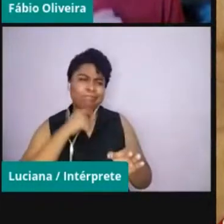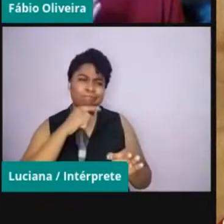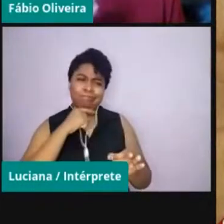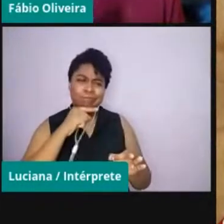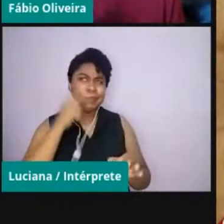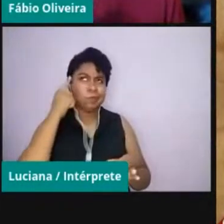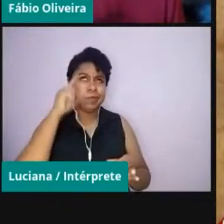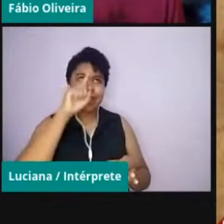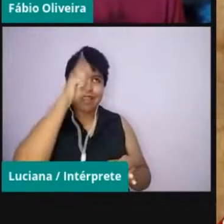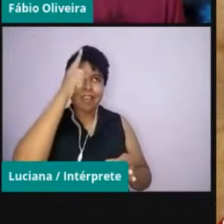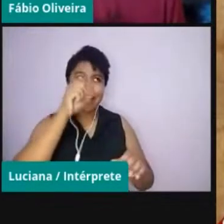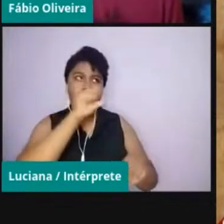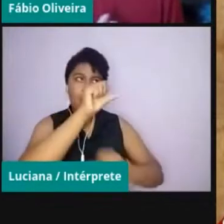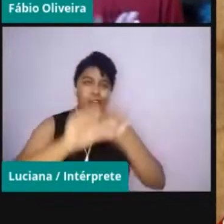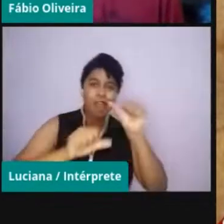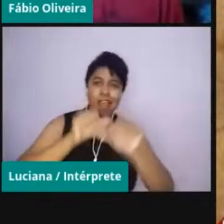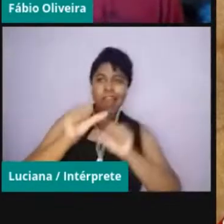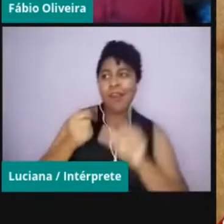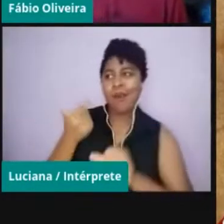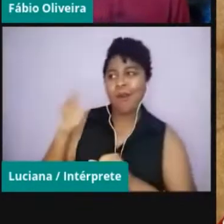estar pronto para improvisar.